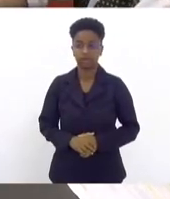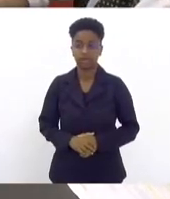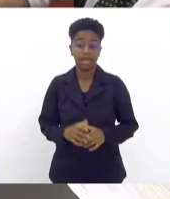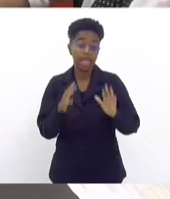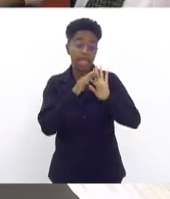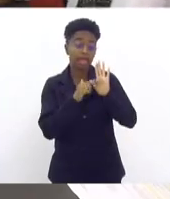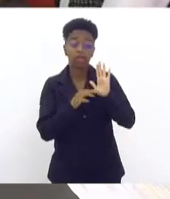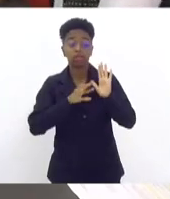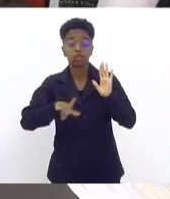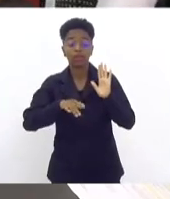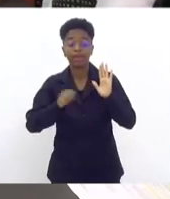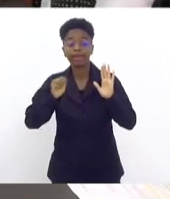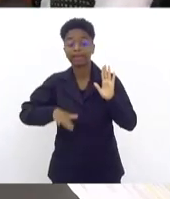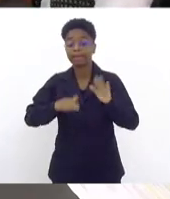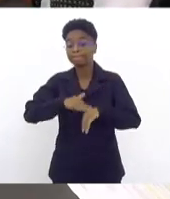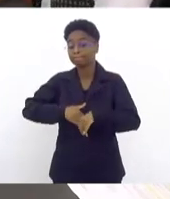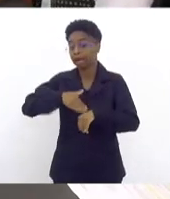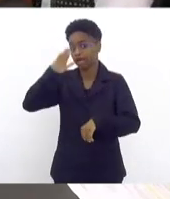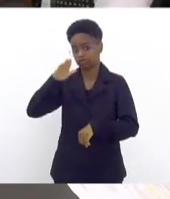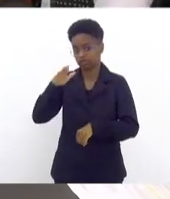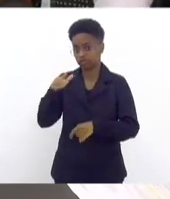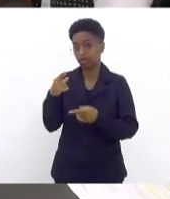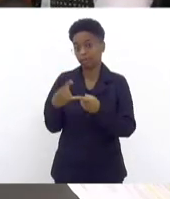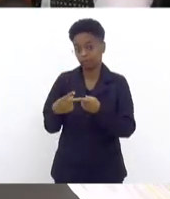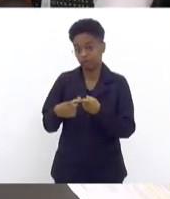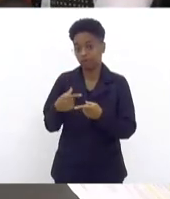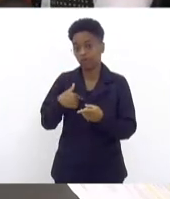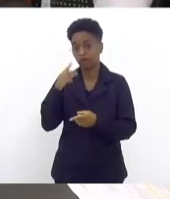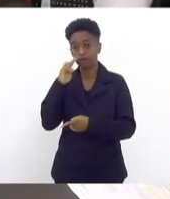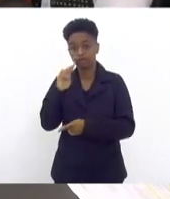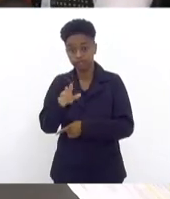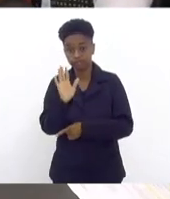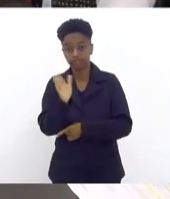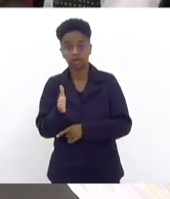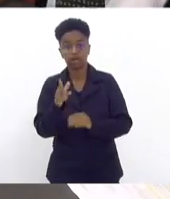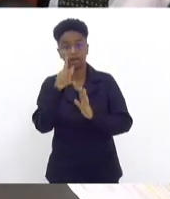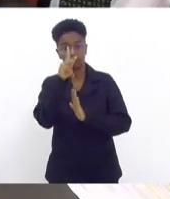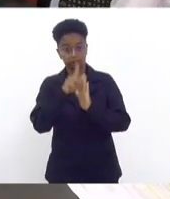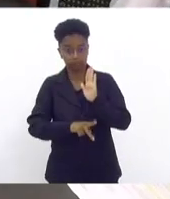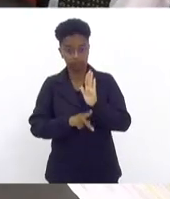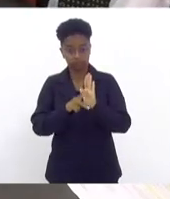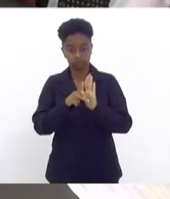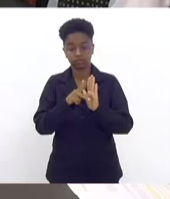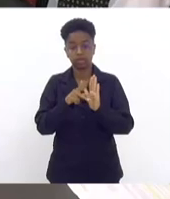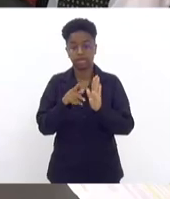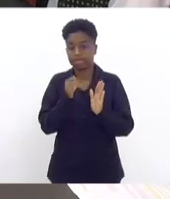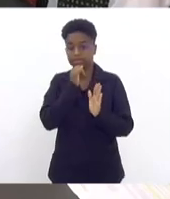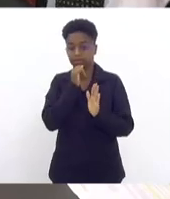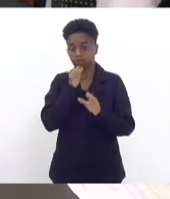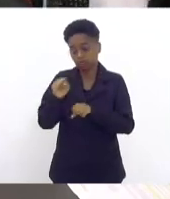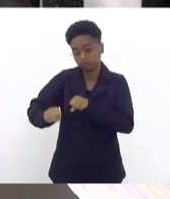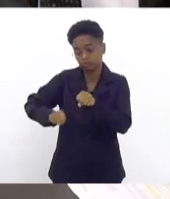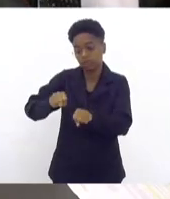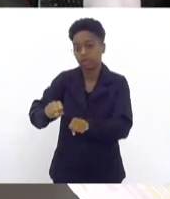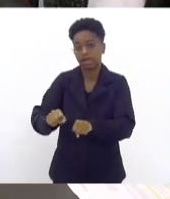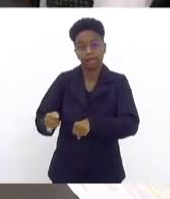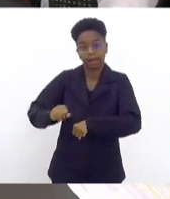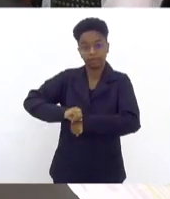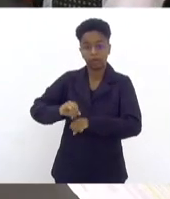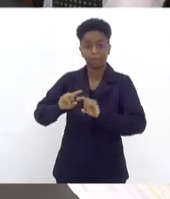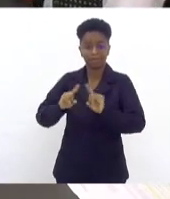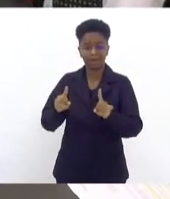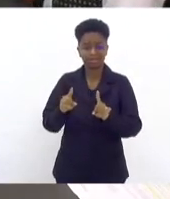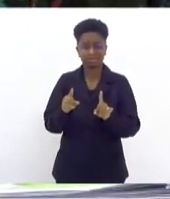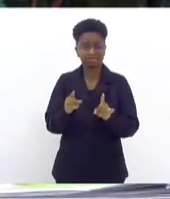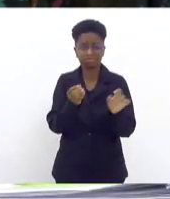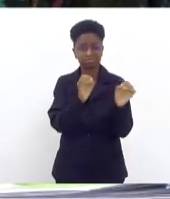tem mais, né? Porque... Eu já vi aqui projeto do capital do ciclismo. Nenhuma também. Cidade tem